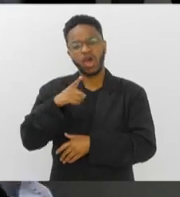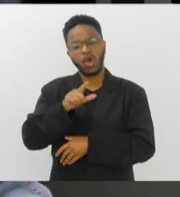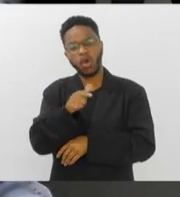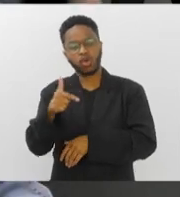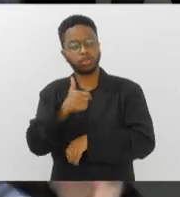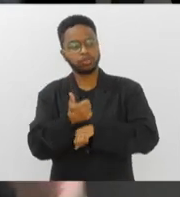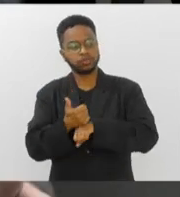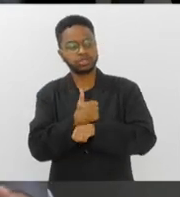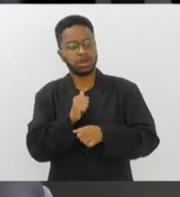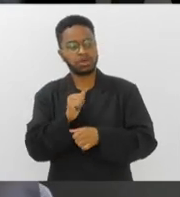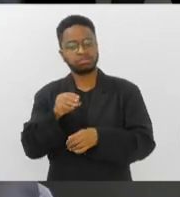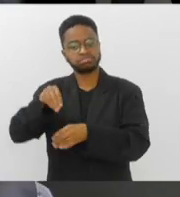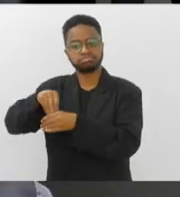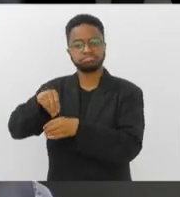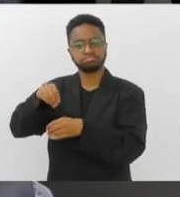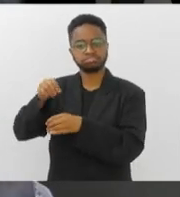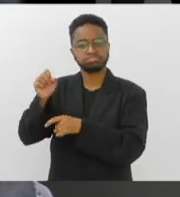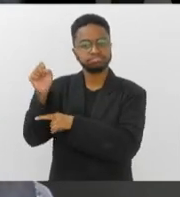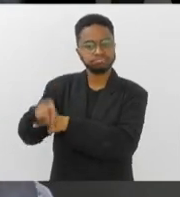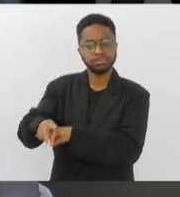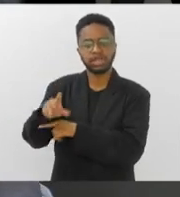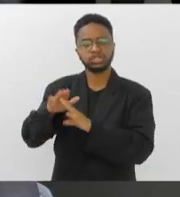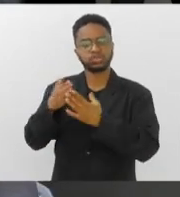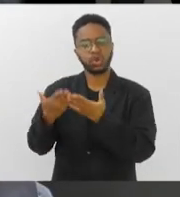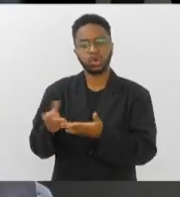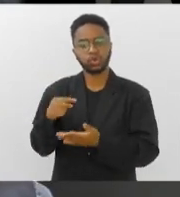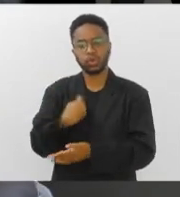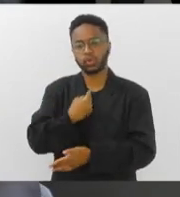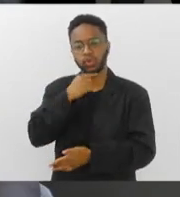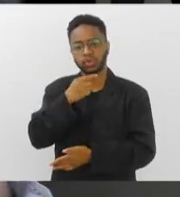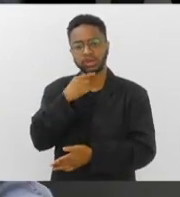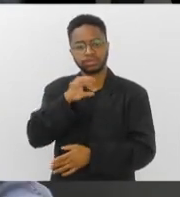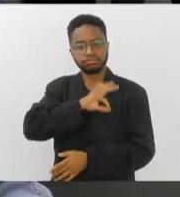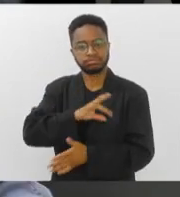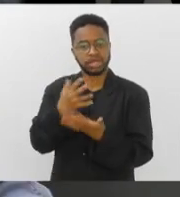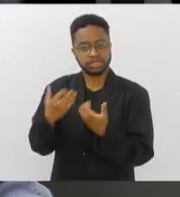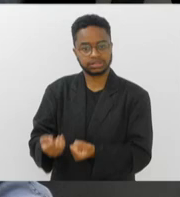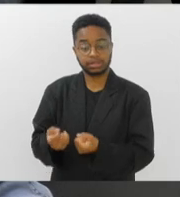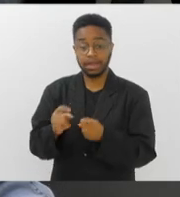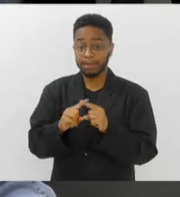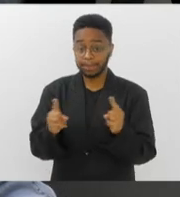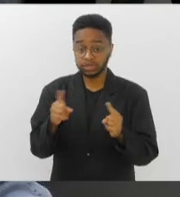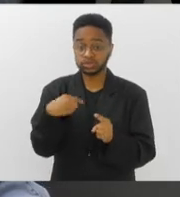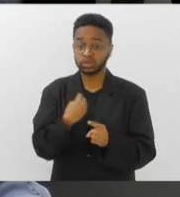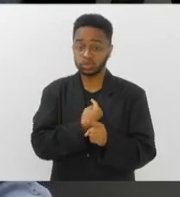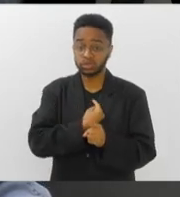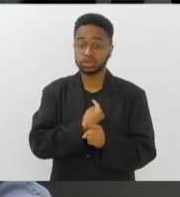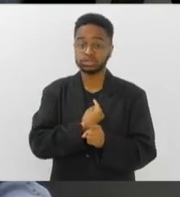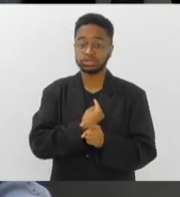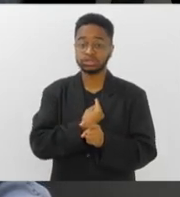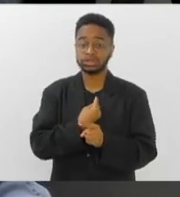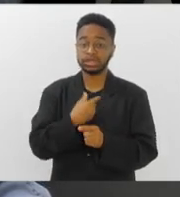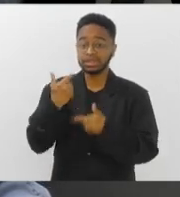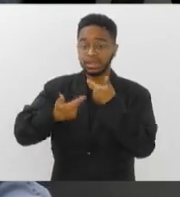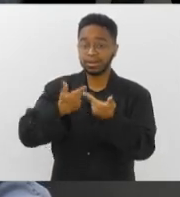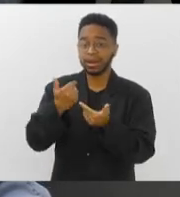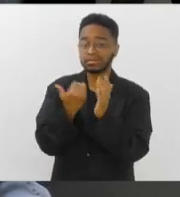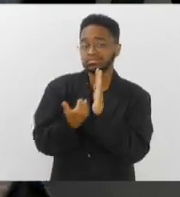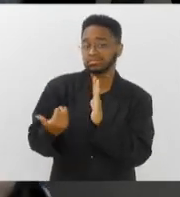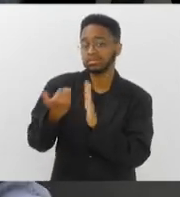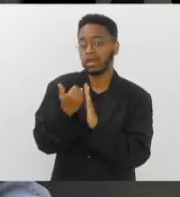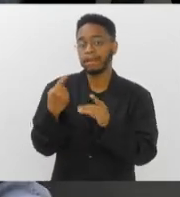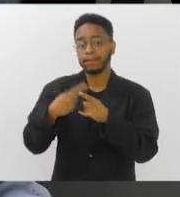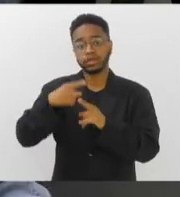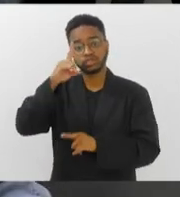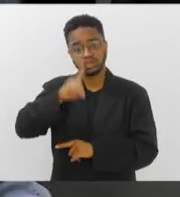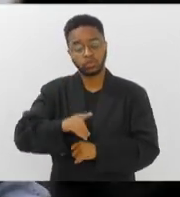outras áreas, aí que a gente não vai receber mesmo que a gente merece receber. Eu falo, olha, mas a gente está sendo sobrecarregado em sala de aula. O diretor ele tem que cumprir